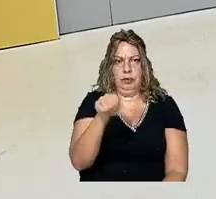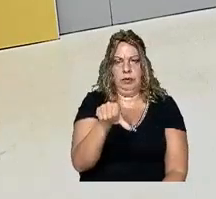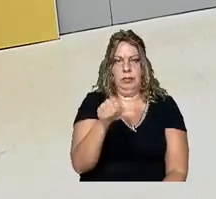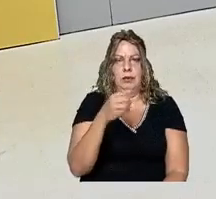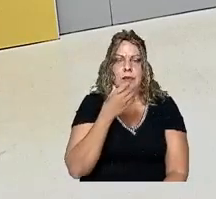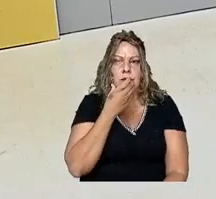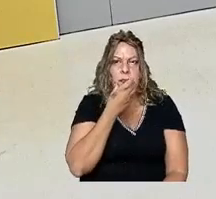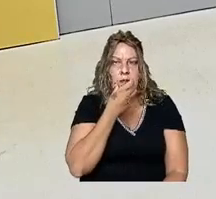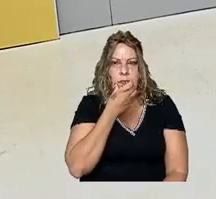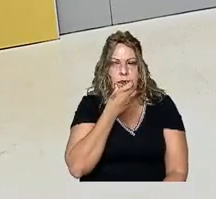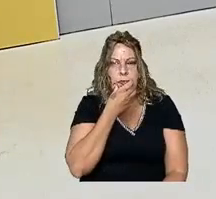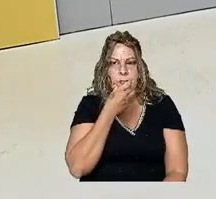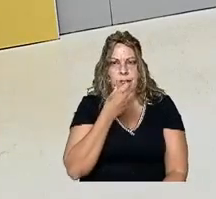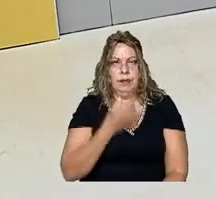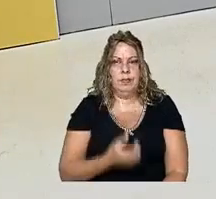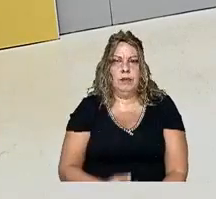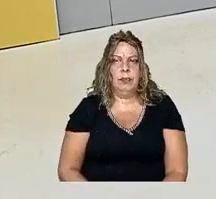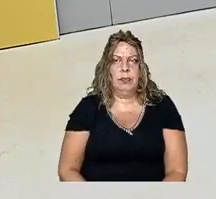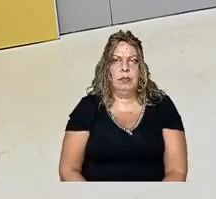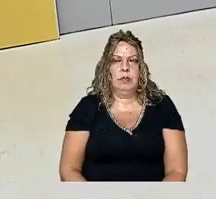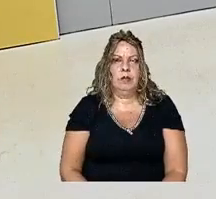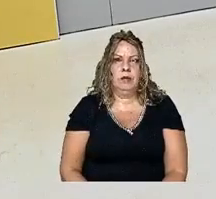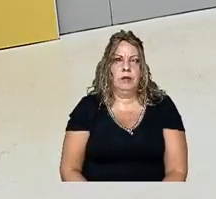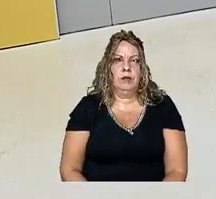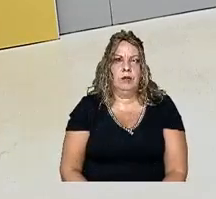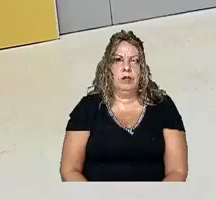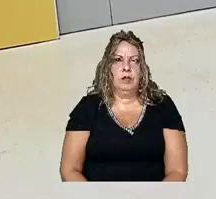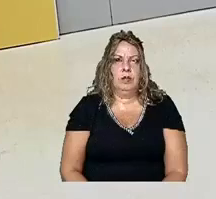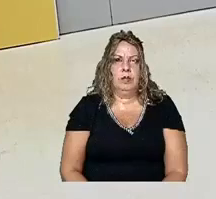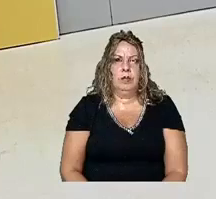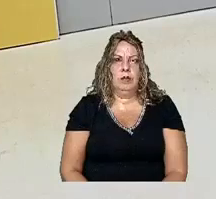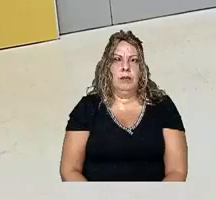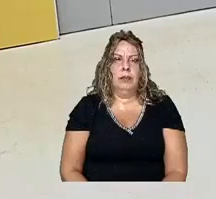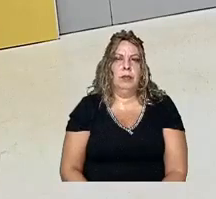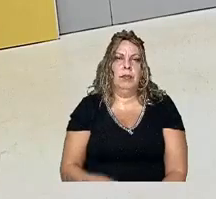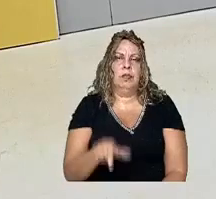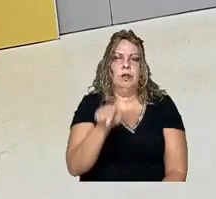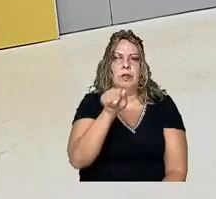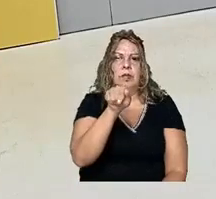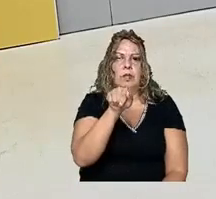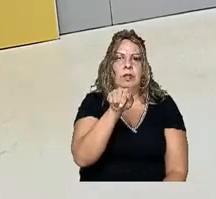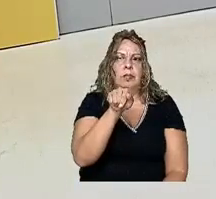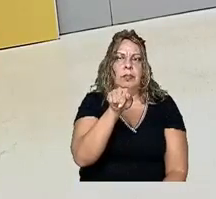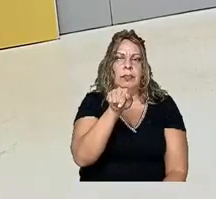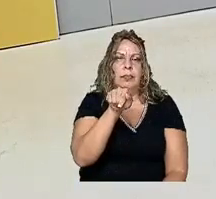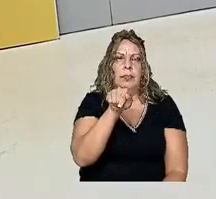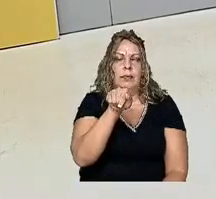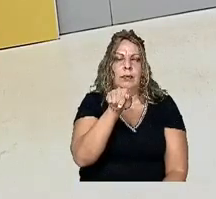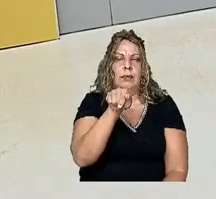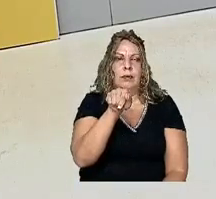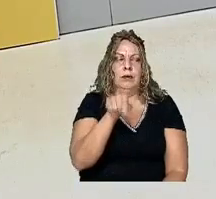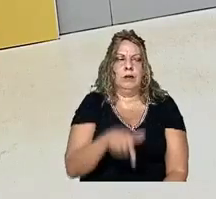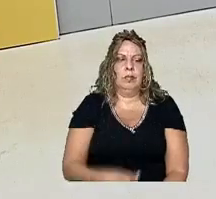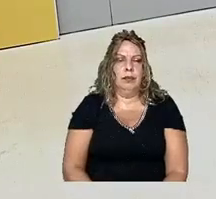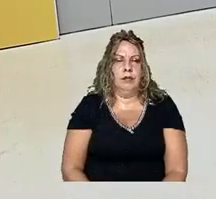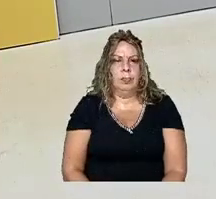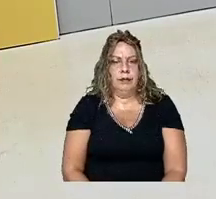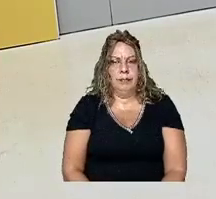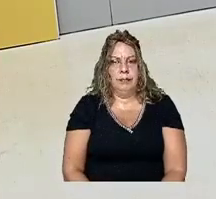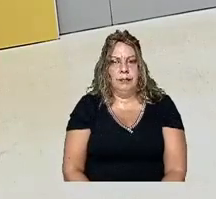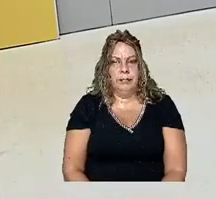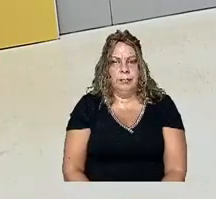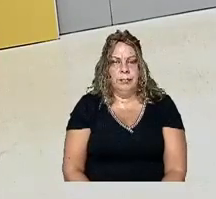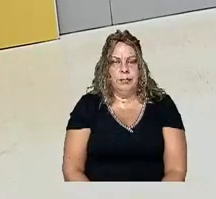Comemora 59, já saiu, minha gente. Agora é a vez do 7. Número